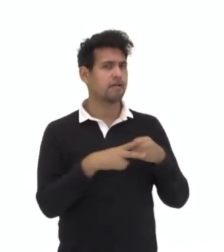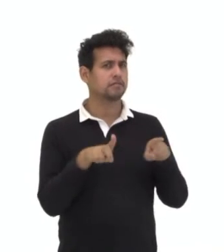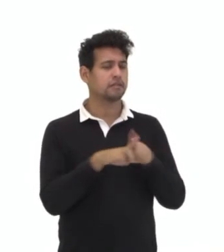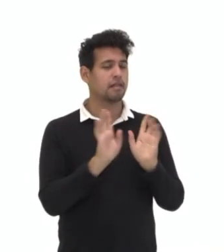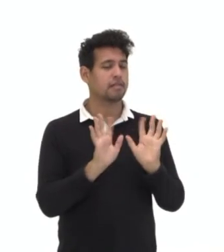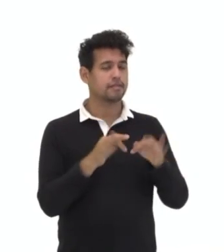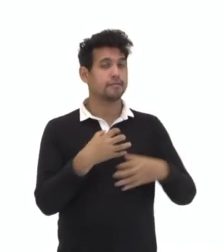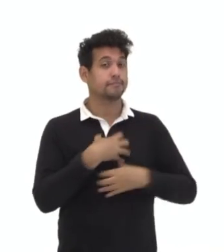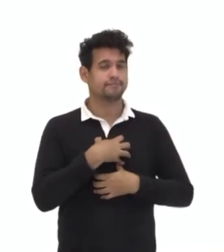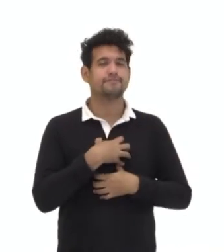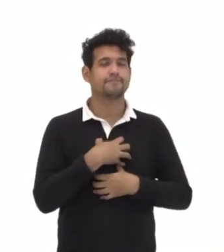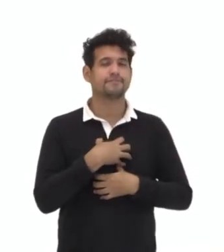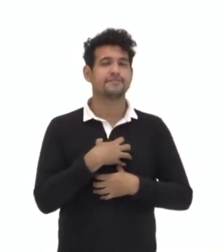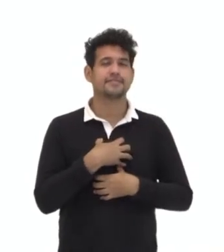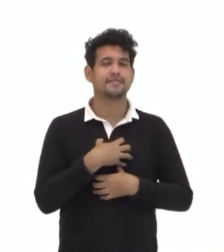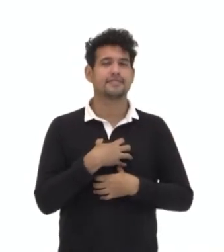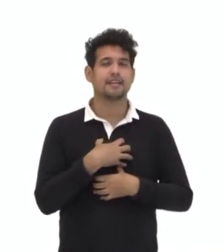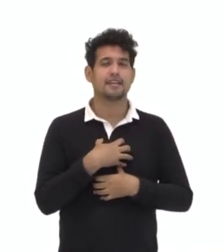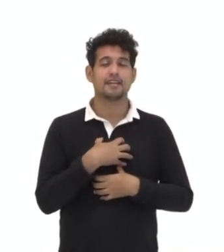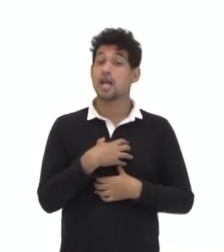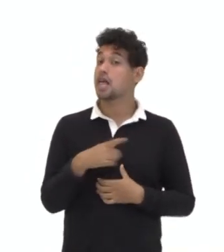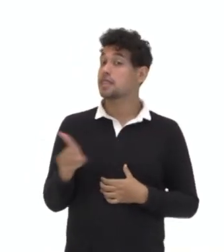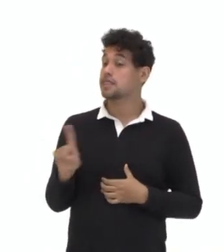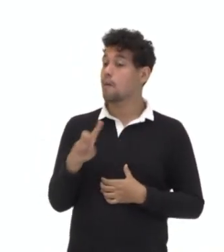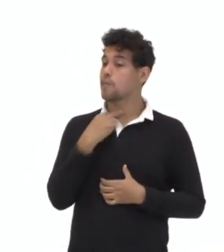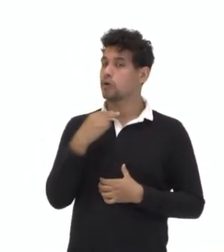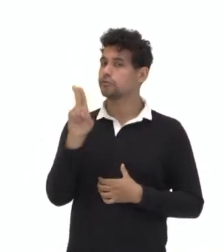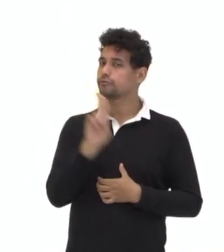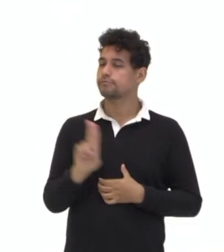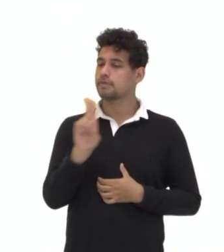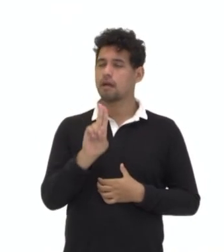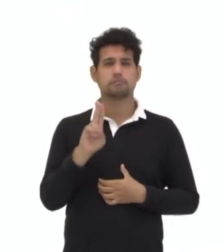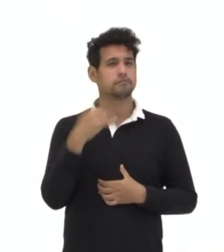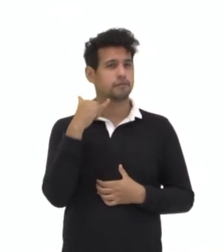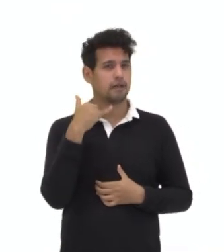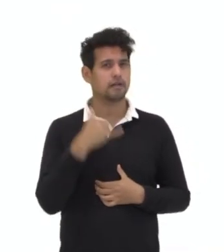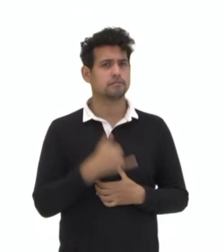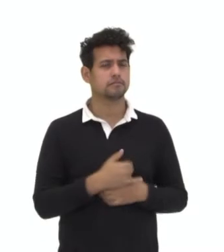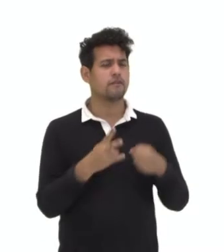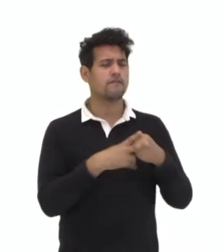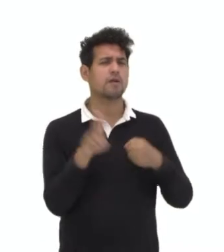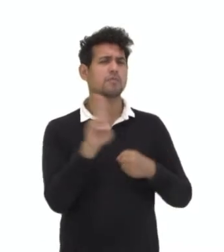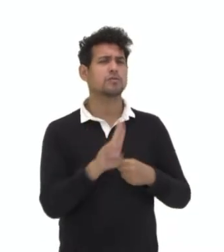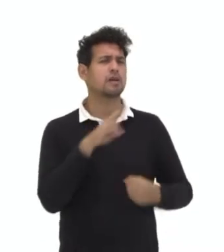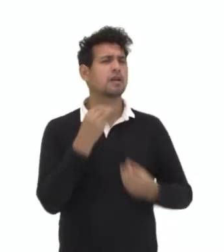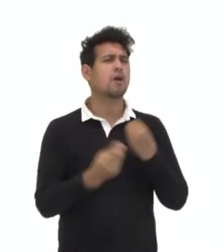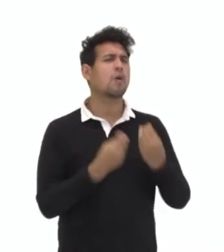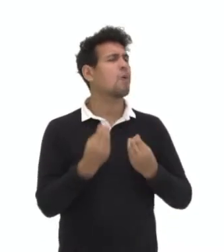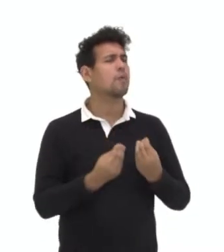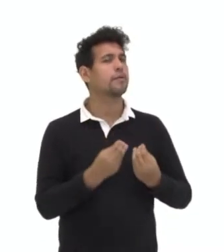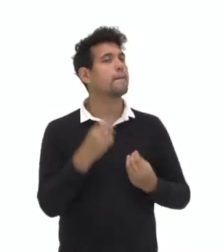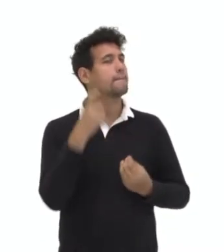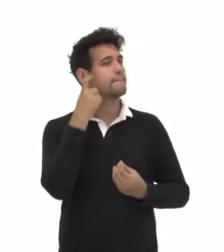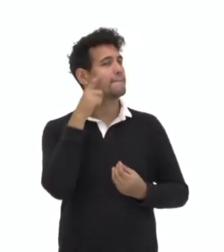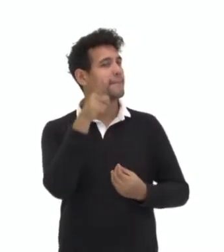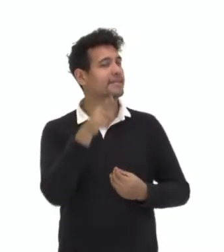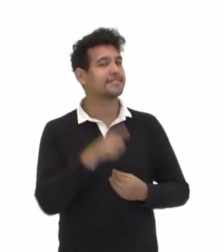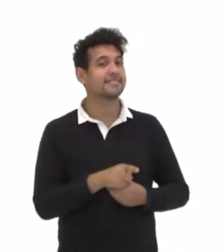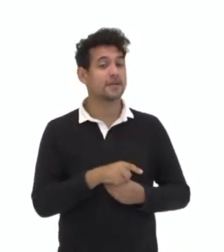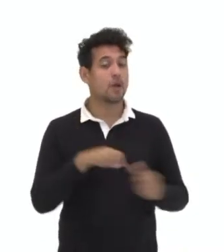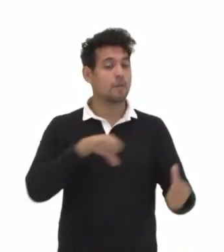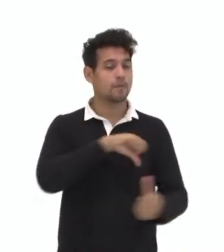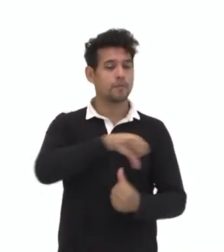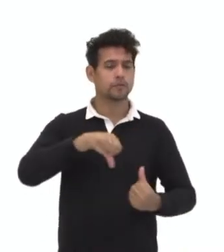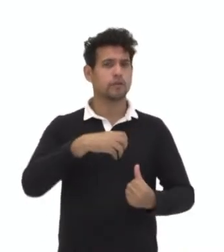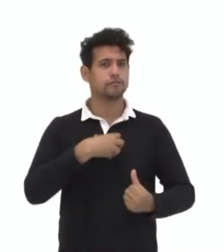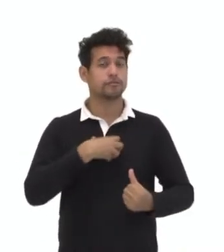determinado modo. Não use celular. O verbo usar está em que modo? Já vai pensando. Transcreva as